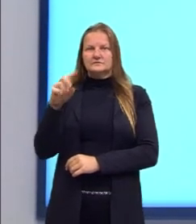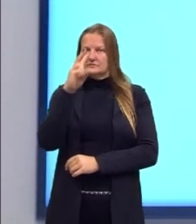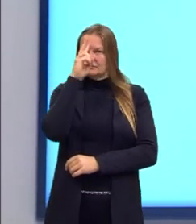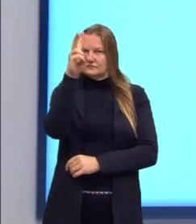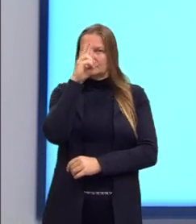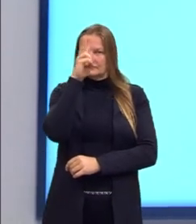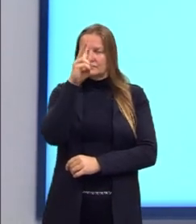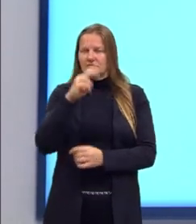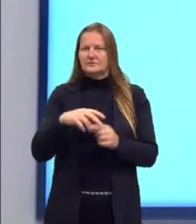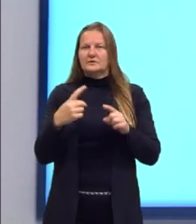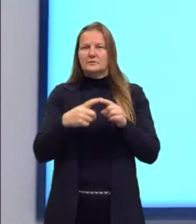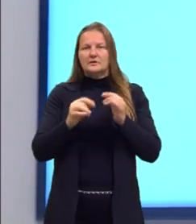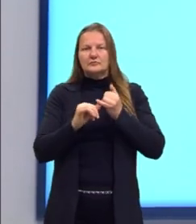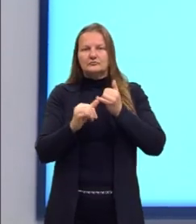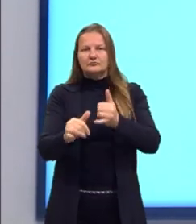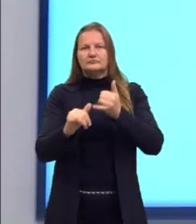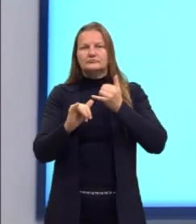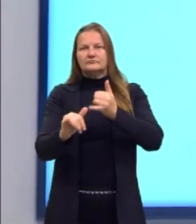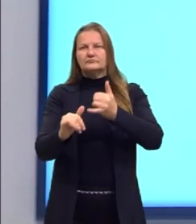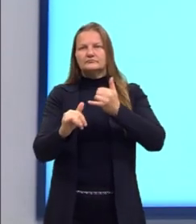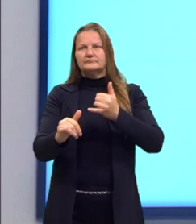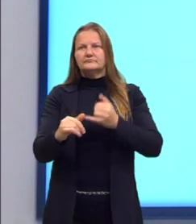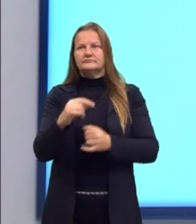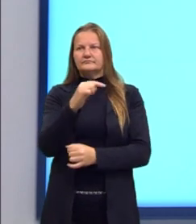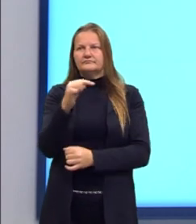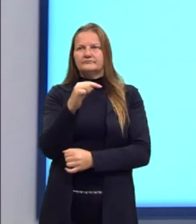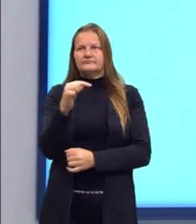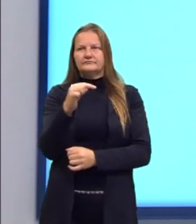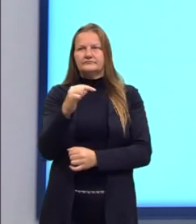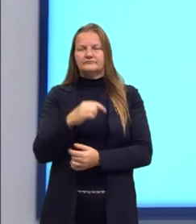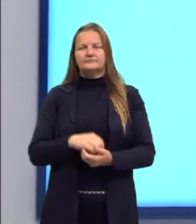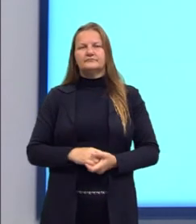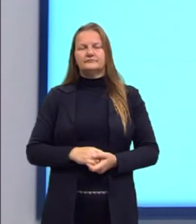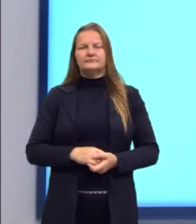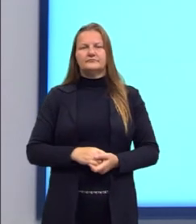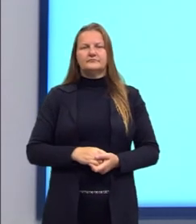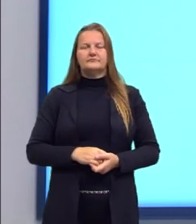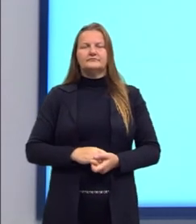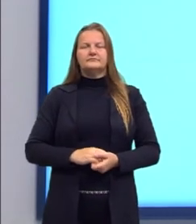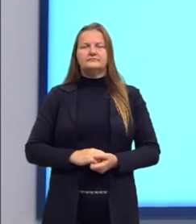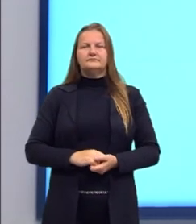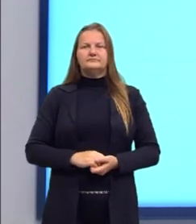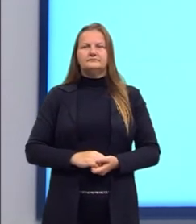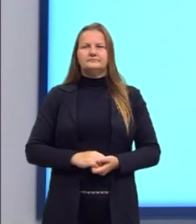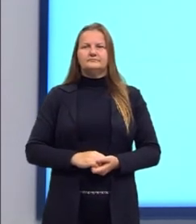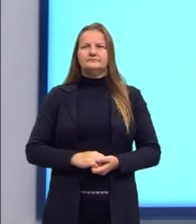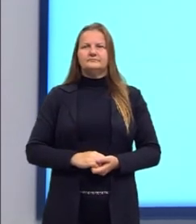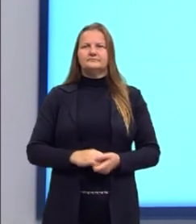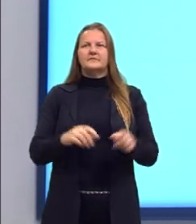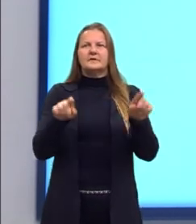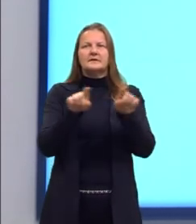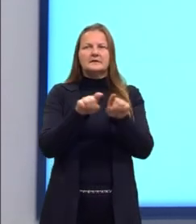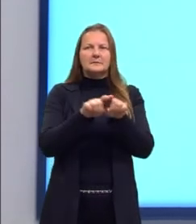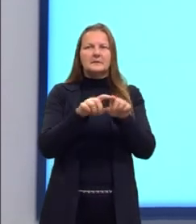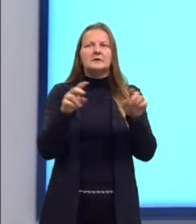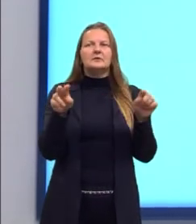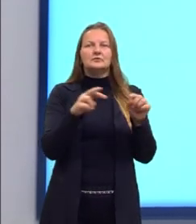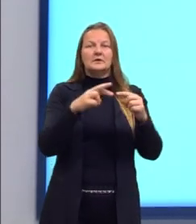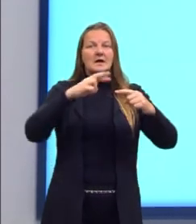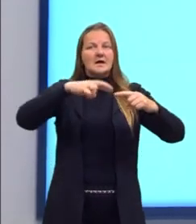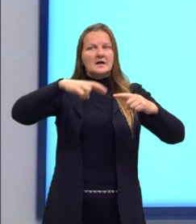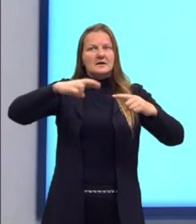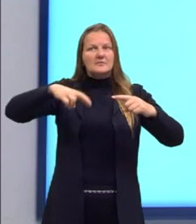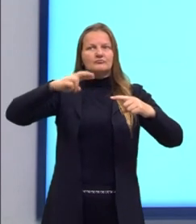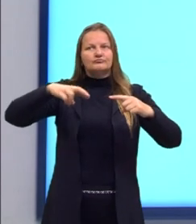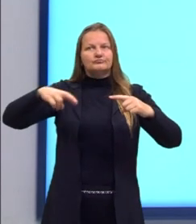o símbolo aqui de com China que é um traço lá embaixo alguns pontinhos a gente consegue medir também